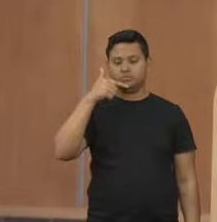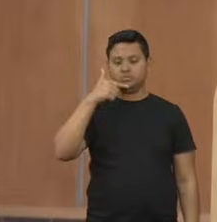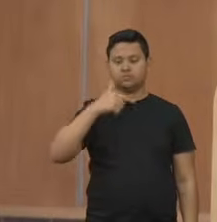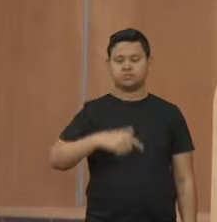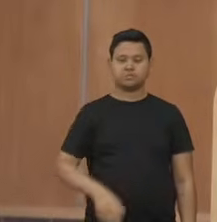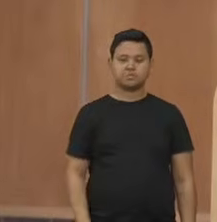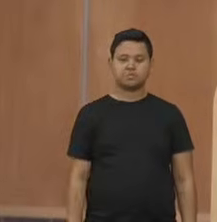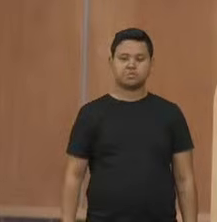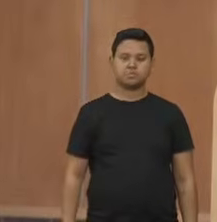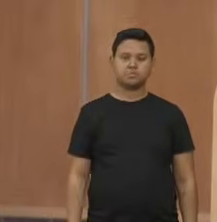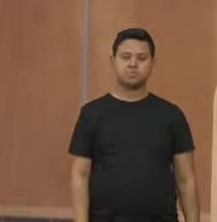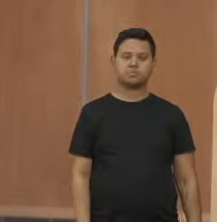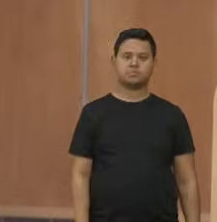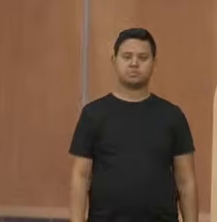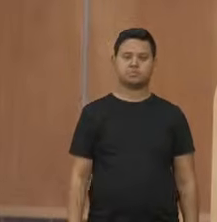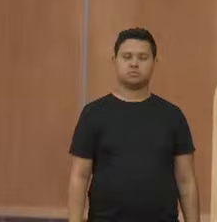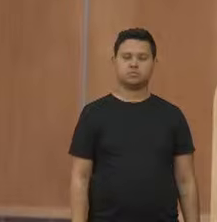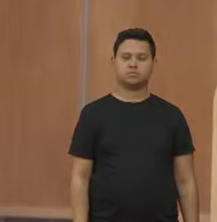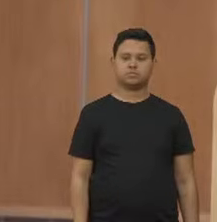Eu digo a vocês o seguinte: